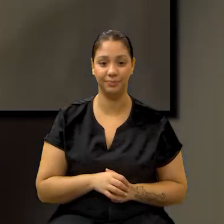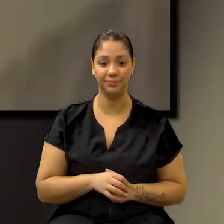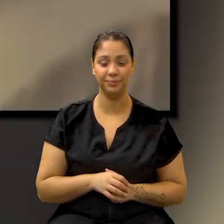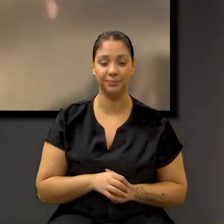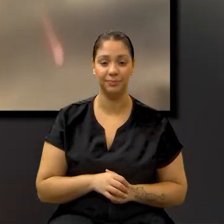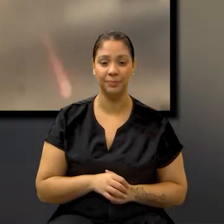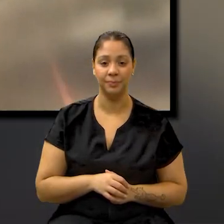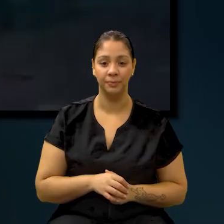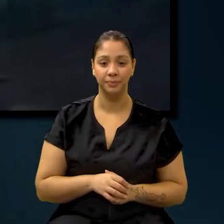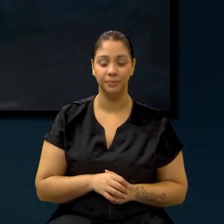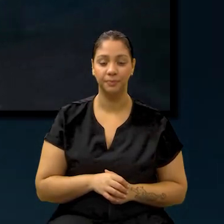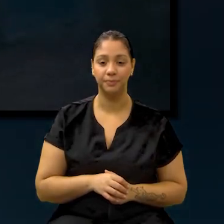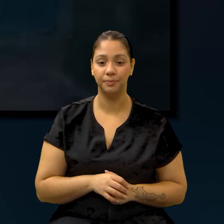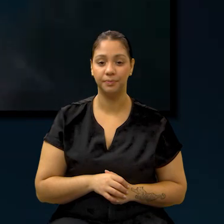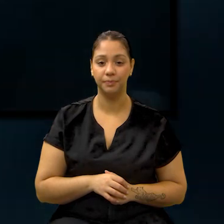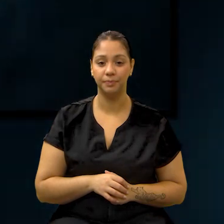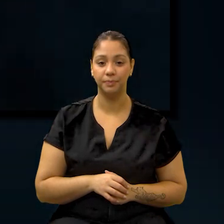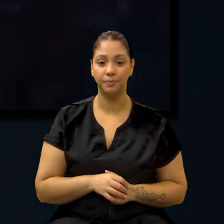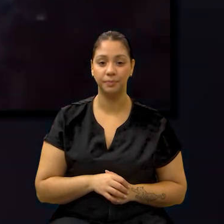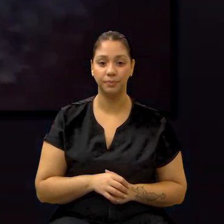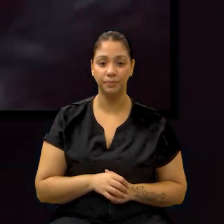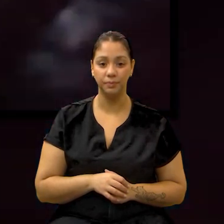Você e eu vamos voltar para casa.